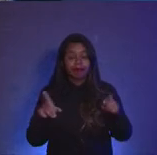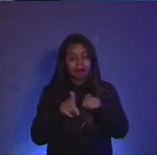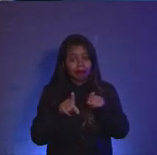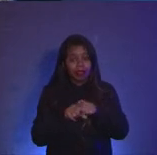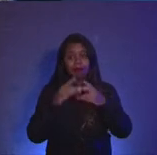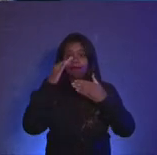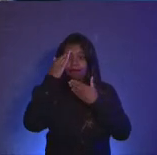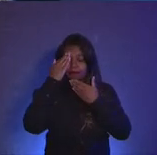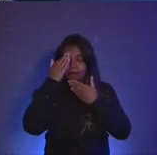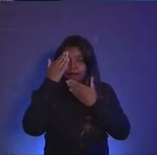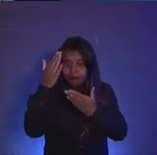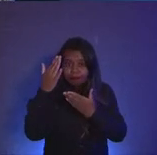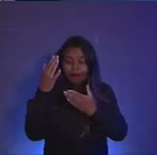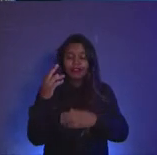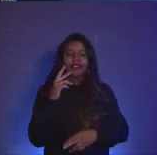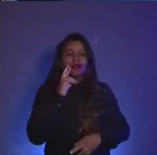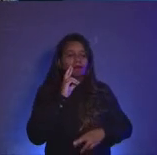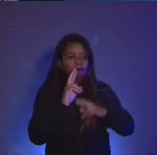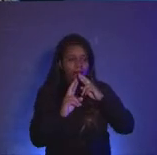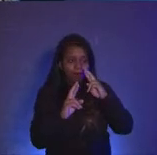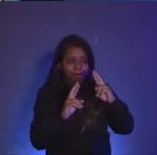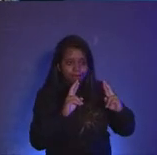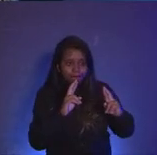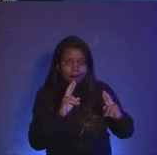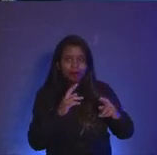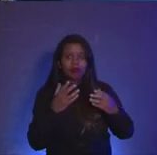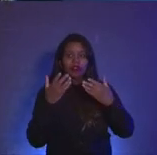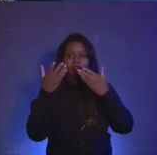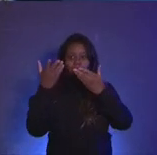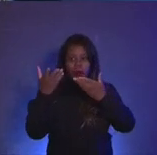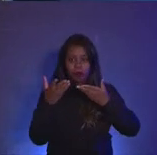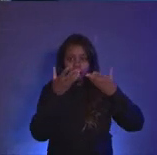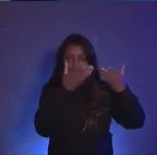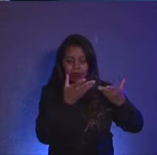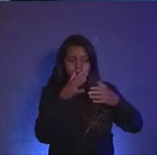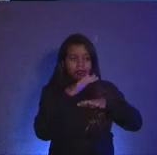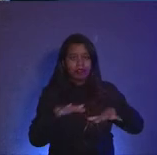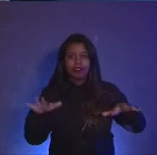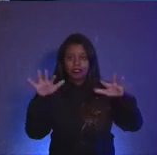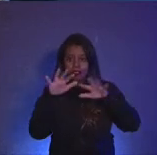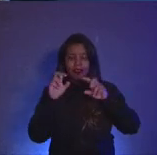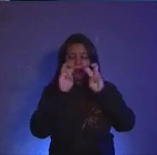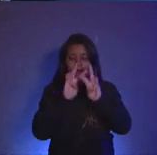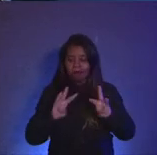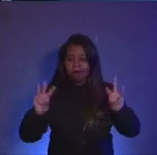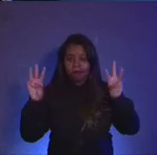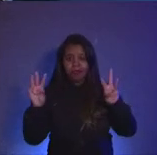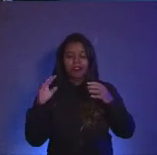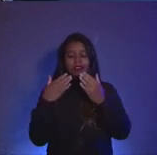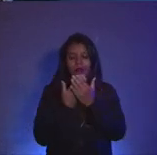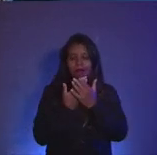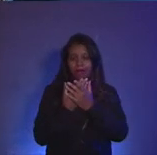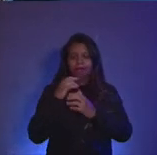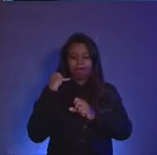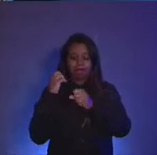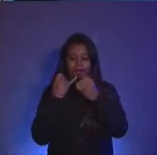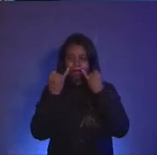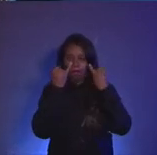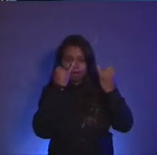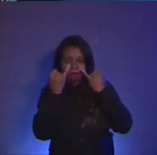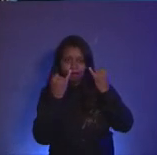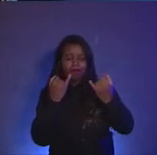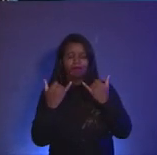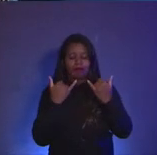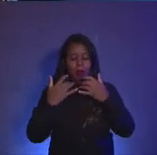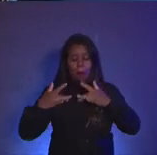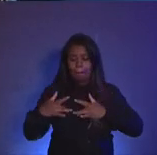também um último recadinho, convidar vocês a entrar no site da Openology, a entrar no site da Escola de Dados. Quem puder fazer doação